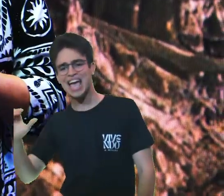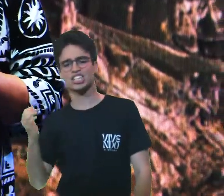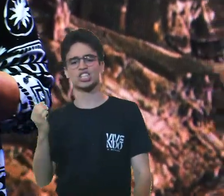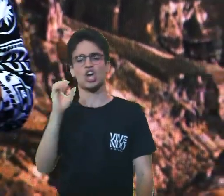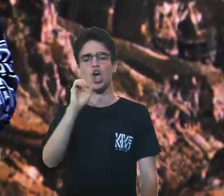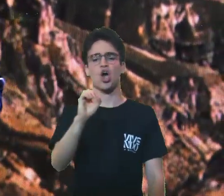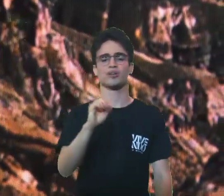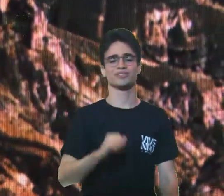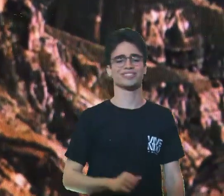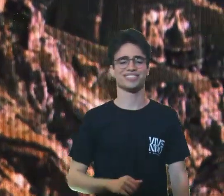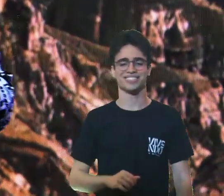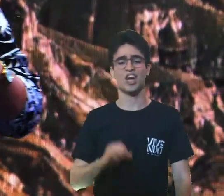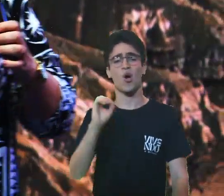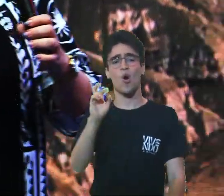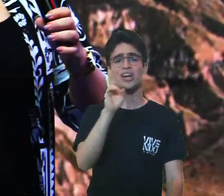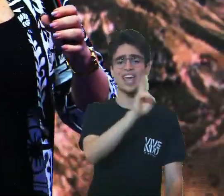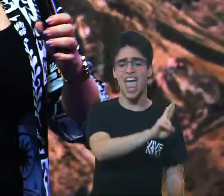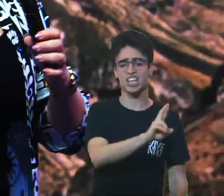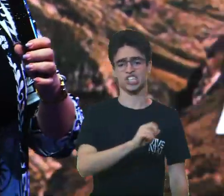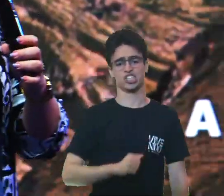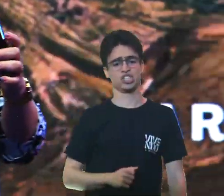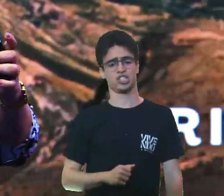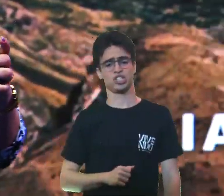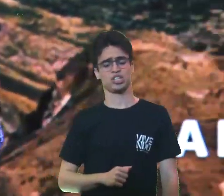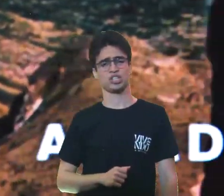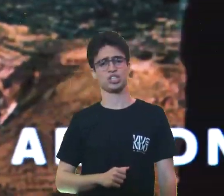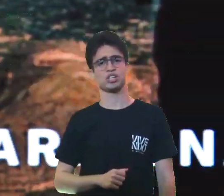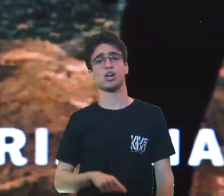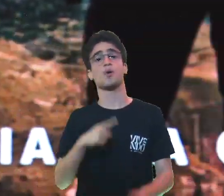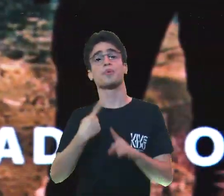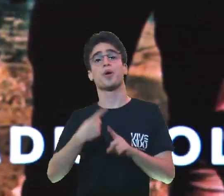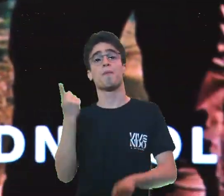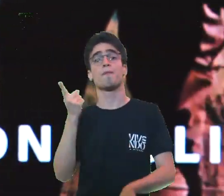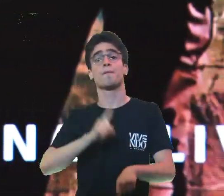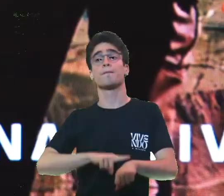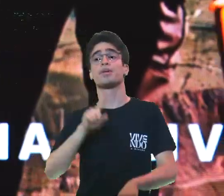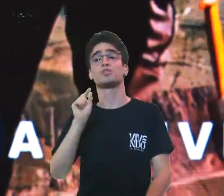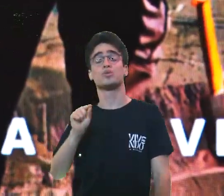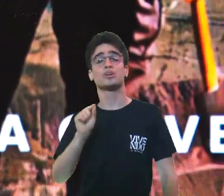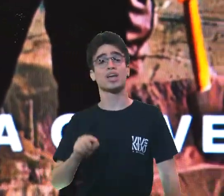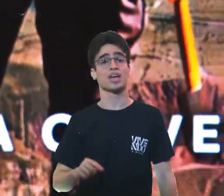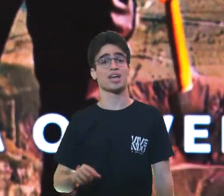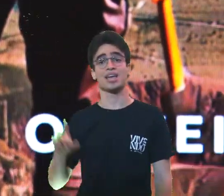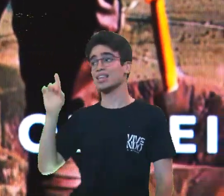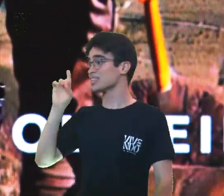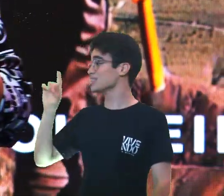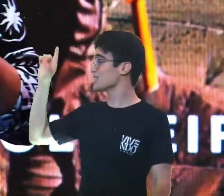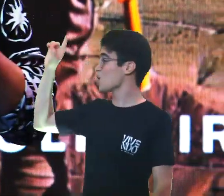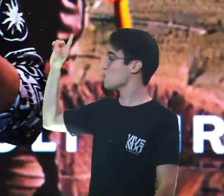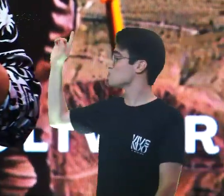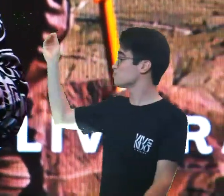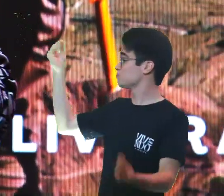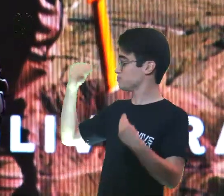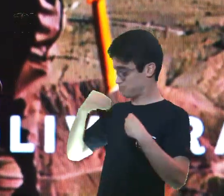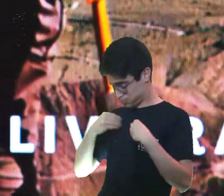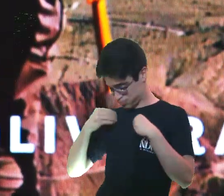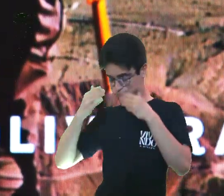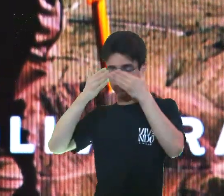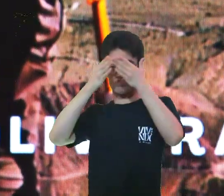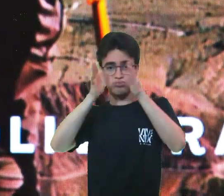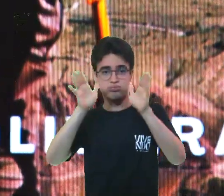para o oriente. Quando o nosso olhar é dilatado por Deus, nós começamos a ter o